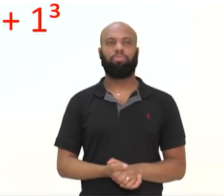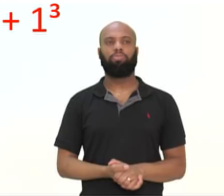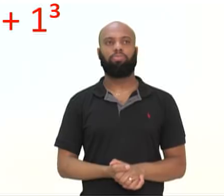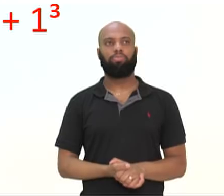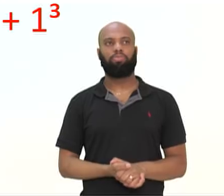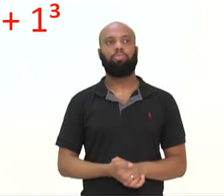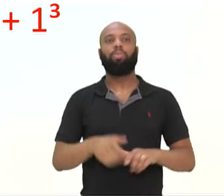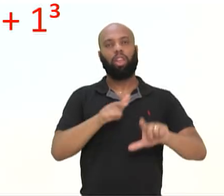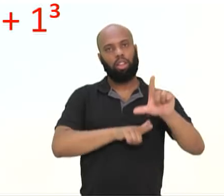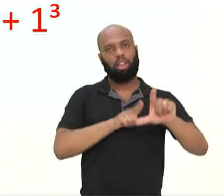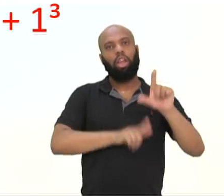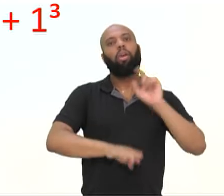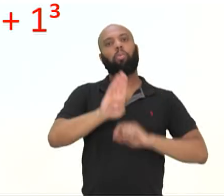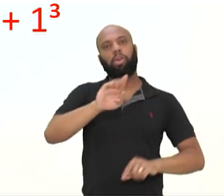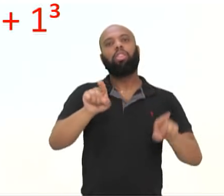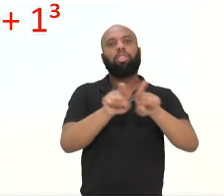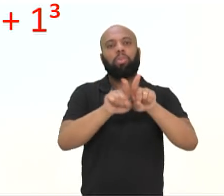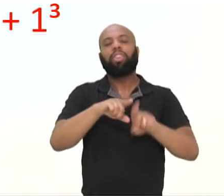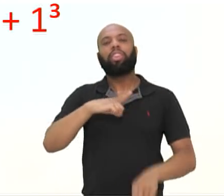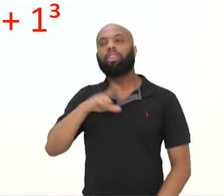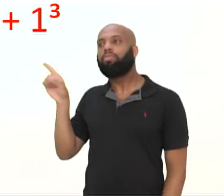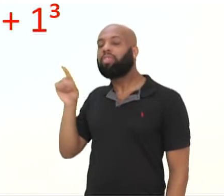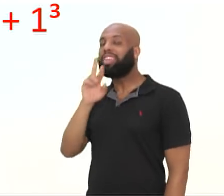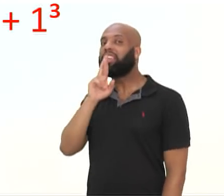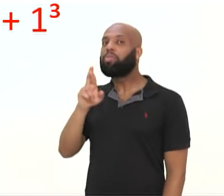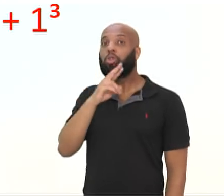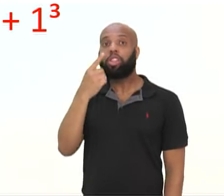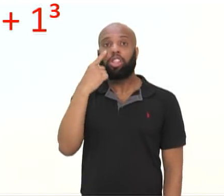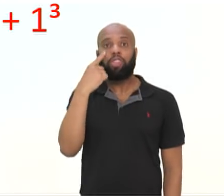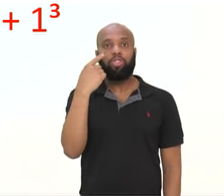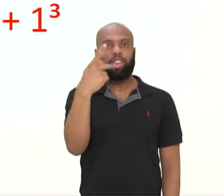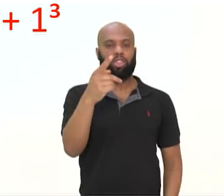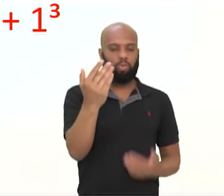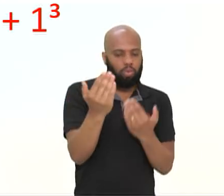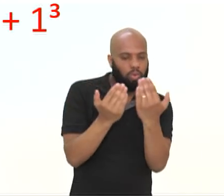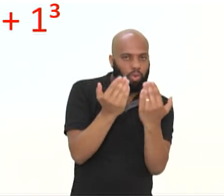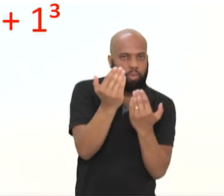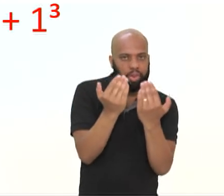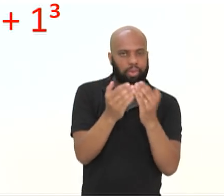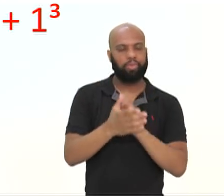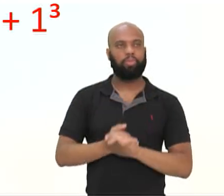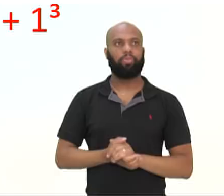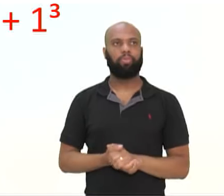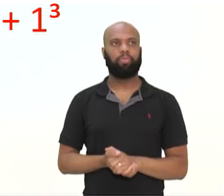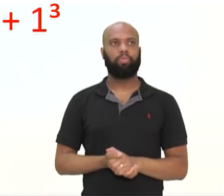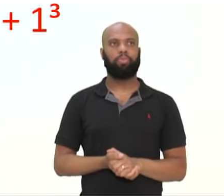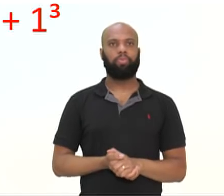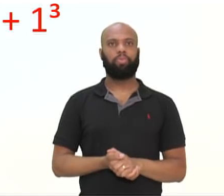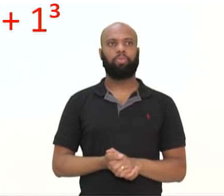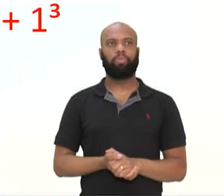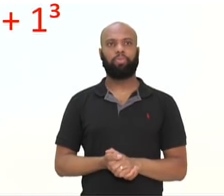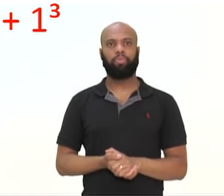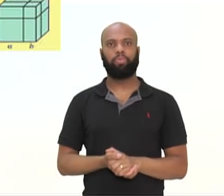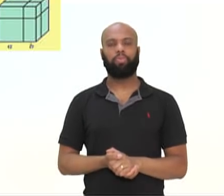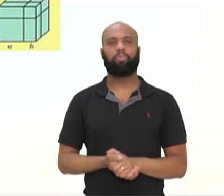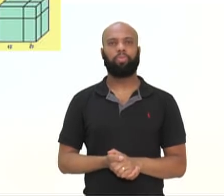na letra B, 8x ao cubo mais 12x ao quadrado mais 6x mais 1. Certo?